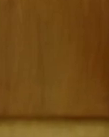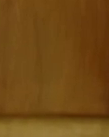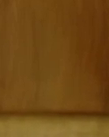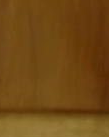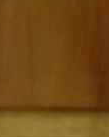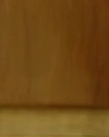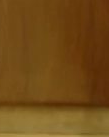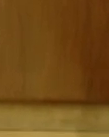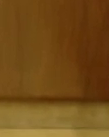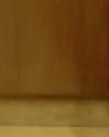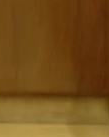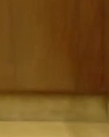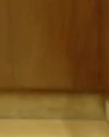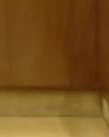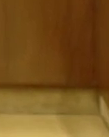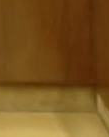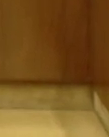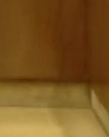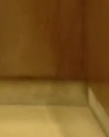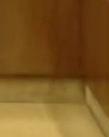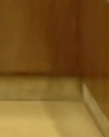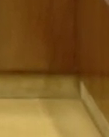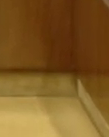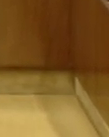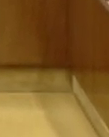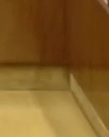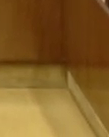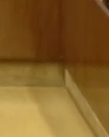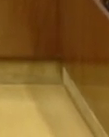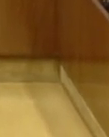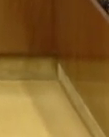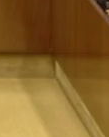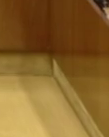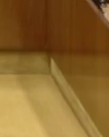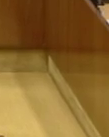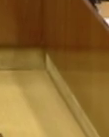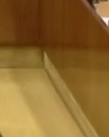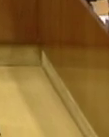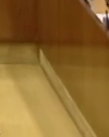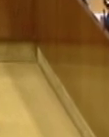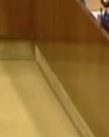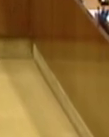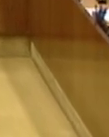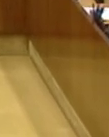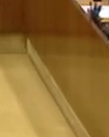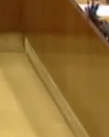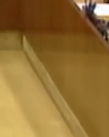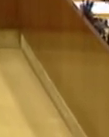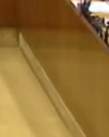Parede de mármore claro ao fundo, bandeira do Brasil à esquerda, brasão ao centro, crucifixo à direita.